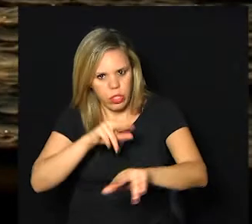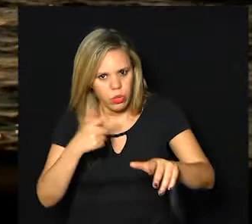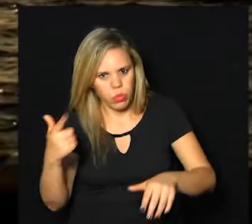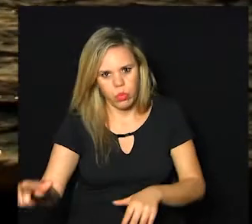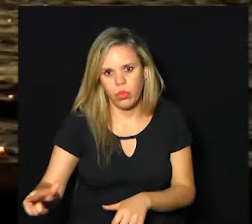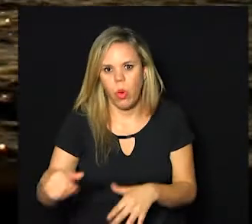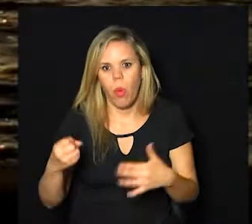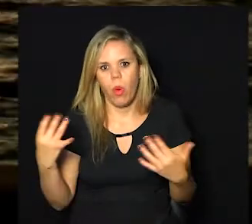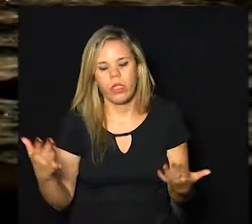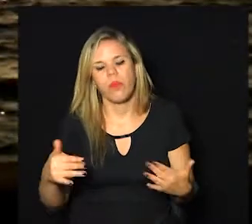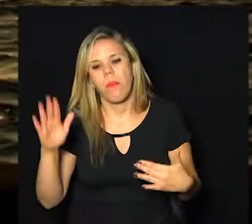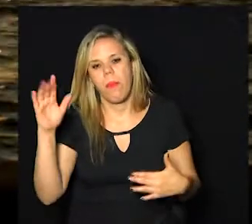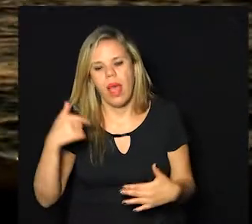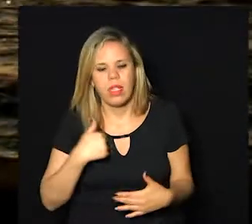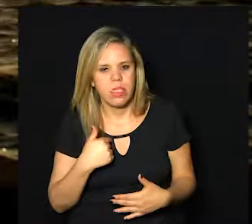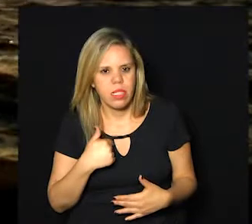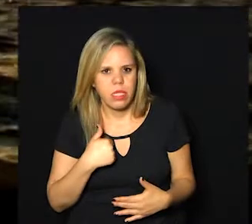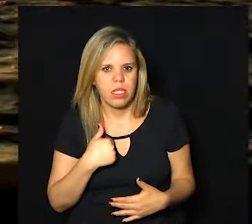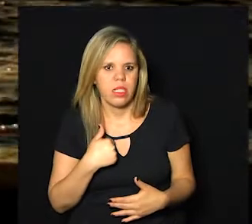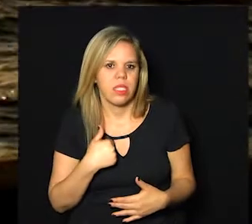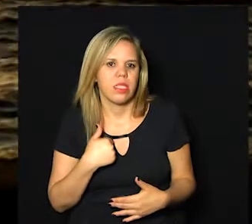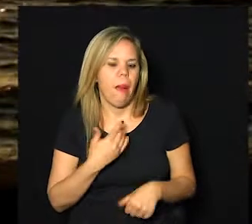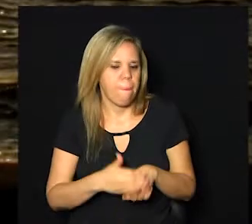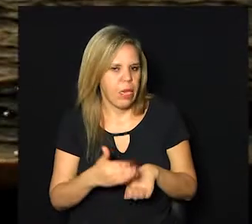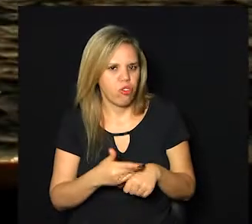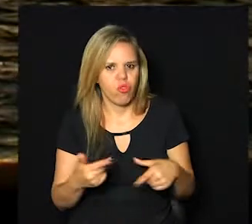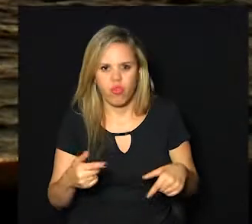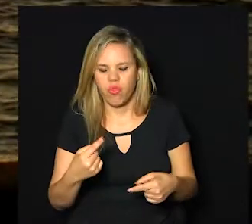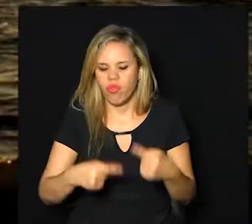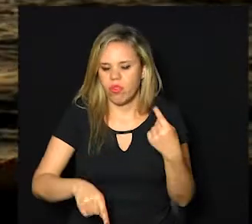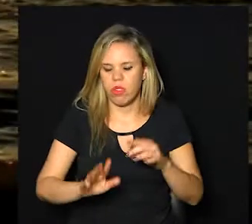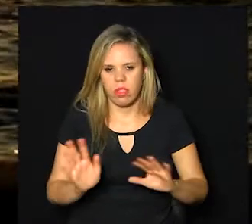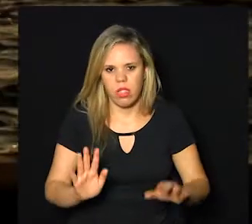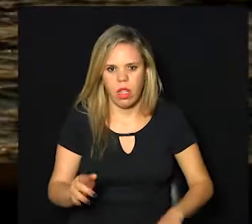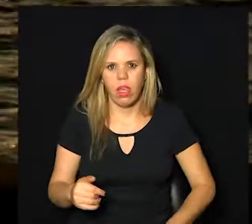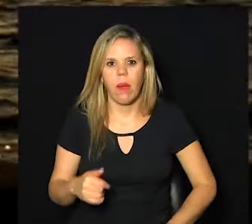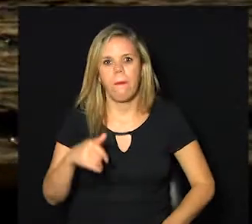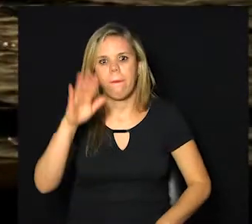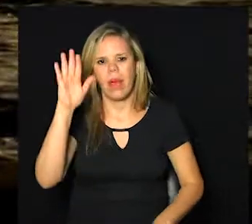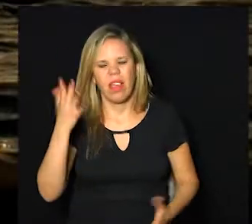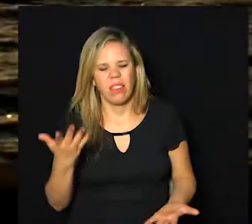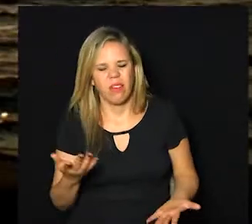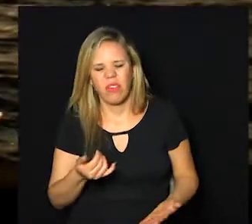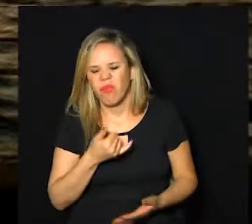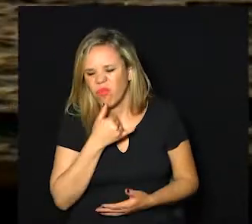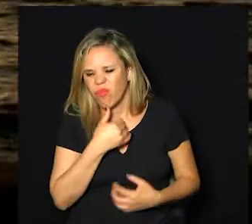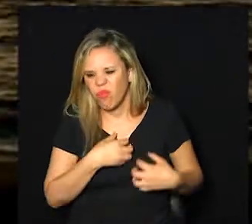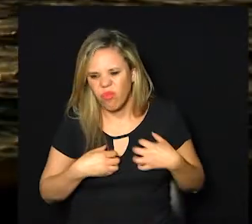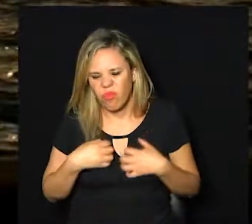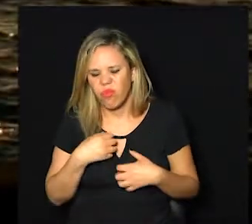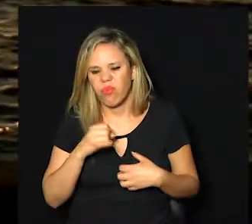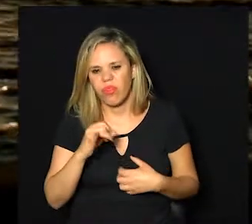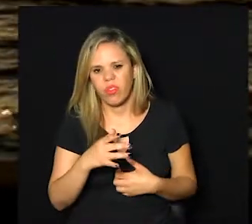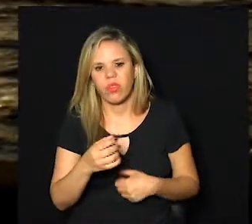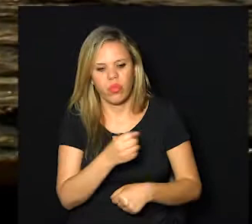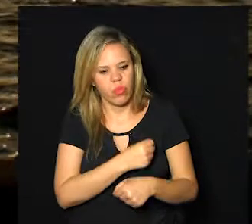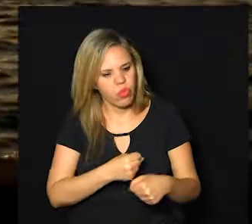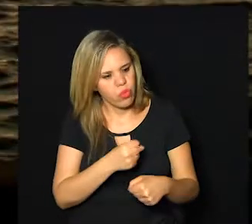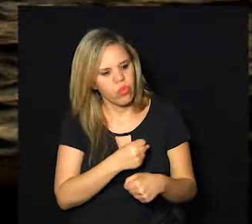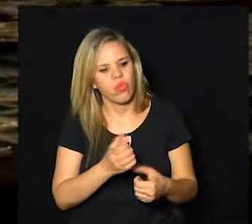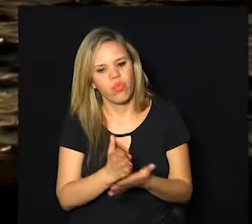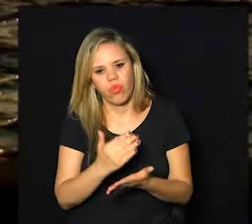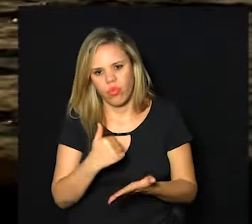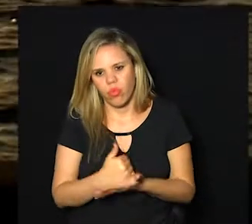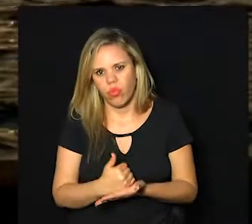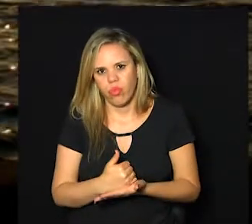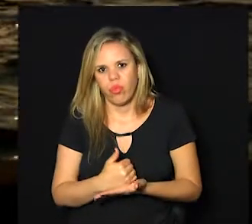Então, quanto mais eu pratico coisas que não dão certo, mais eu vou ficando desmotivada. Então, se eu pego a receita de bolo de